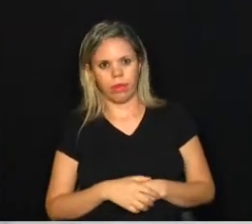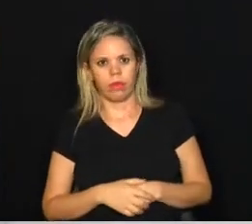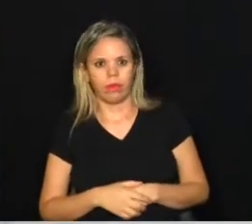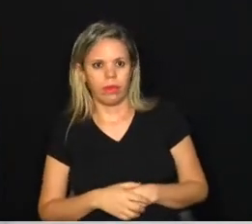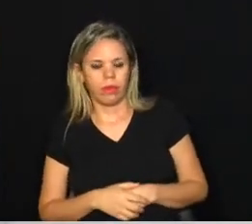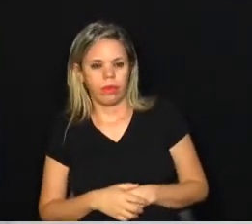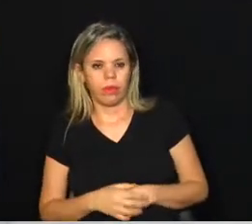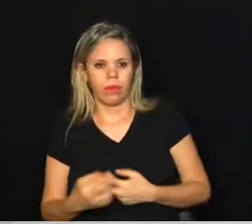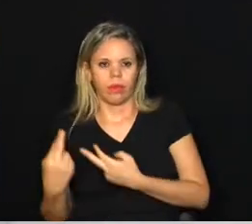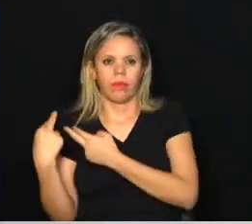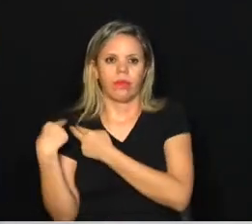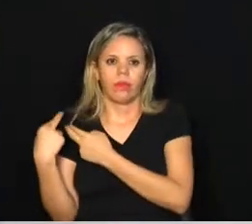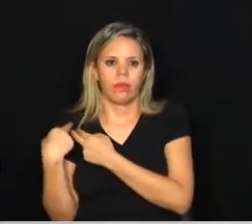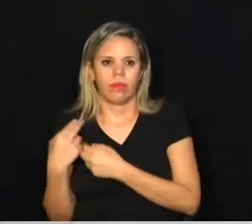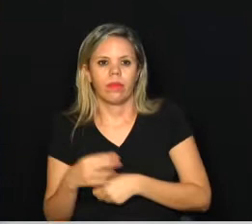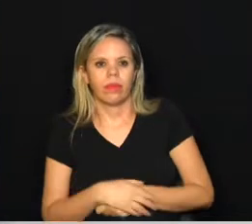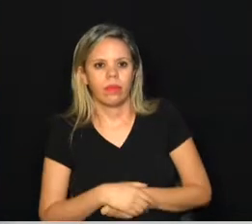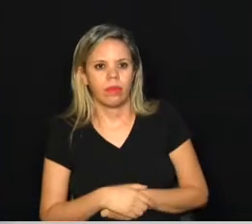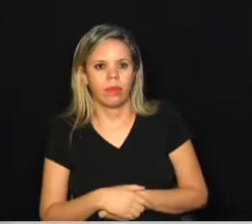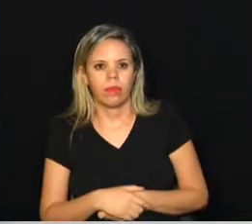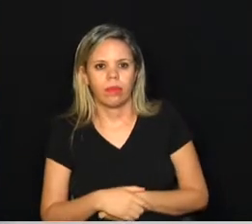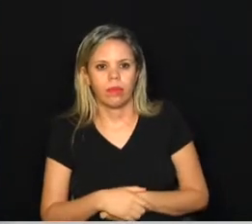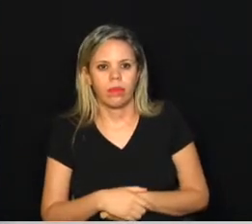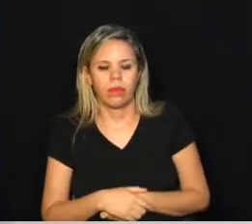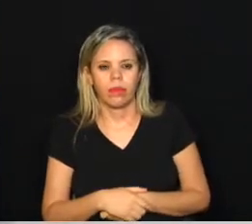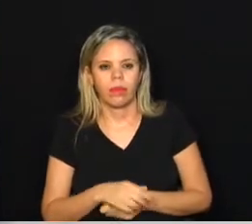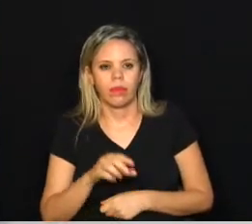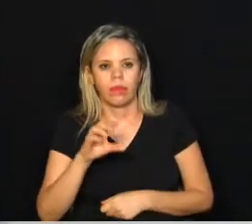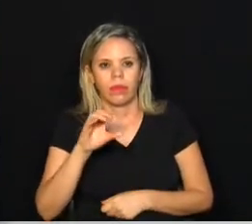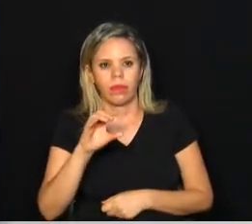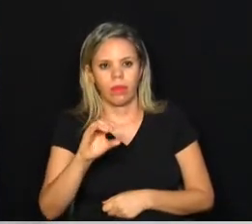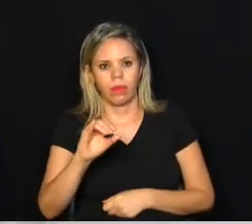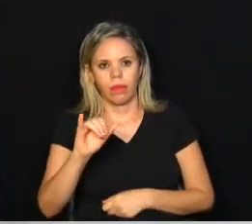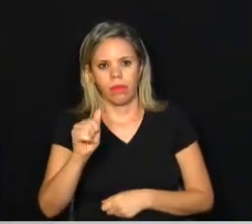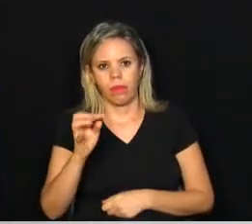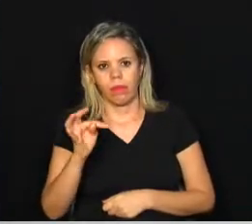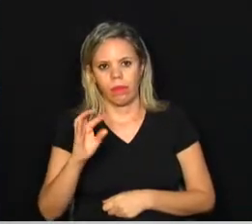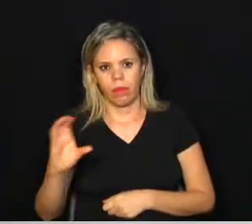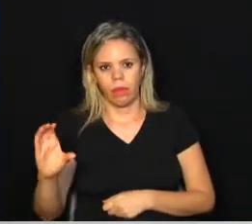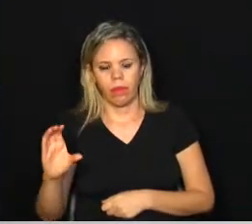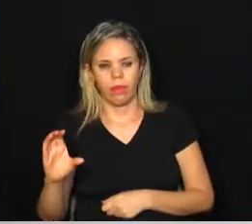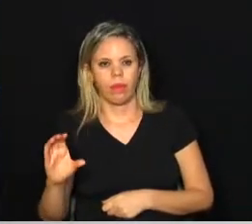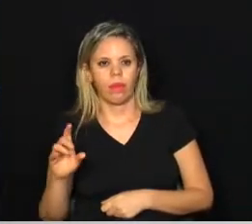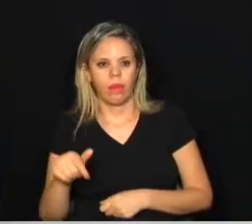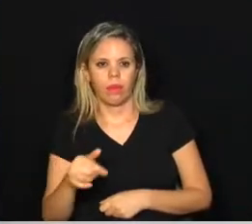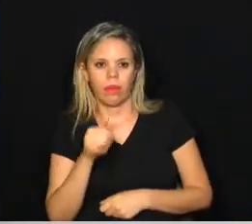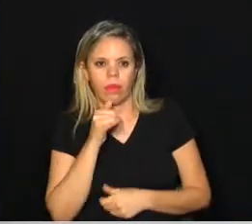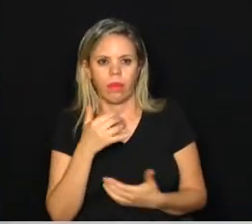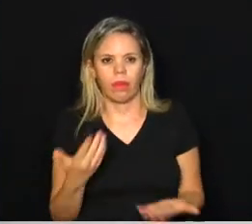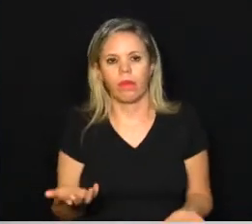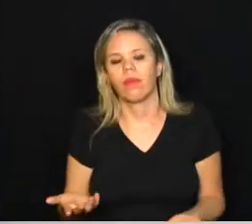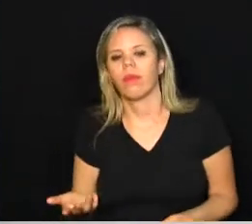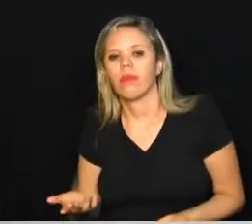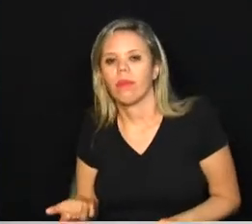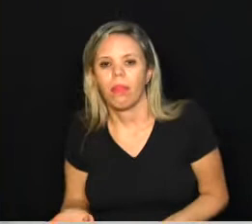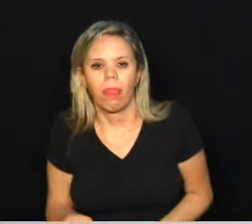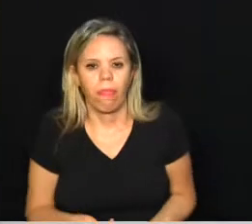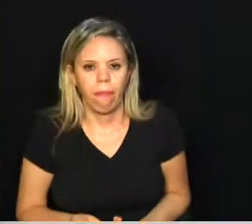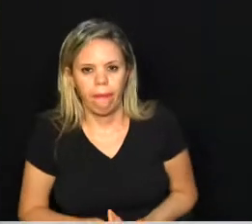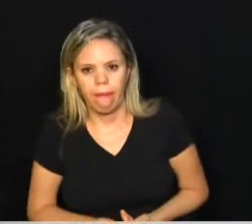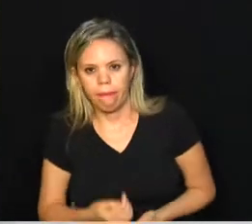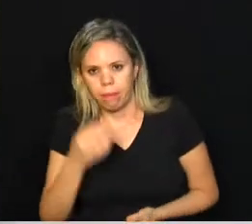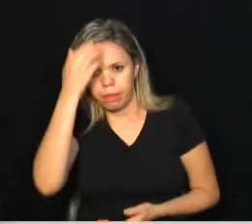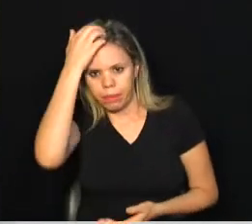com a responsabilidade da Ciatec, né? A Ciatec era uma incubadora que